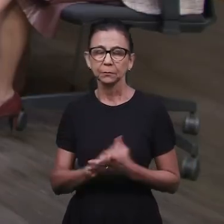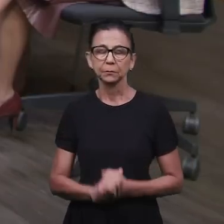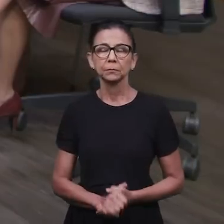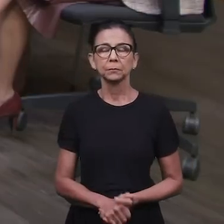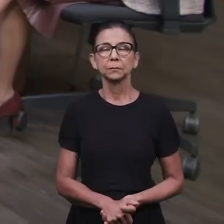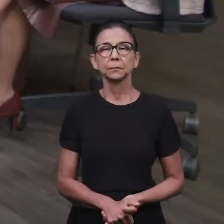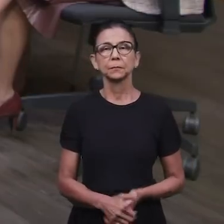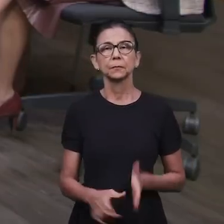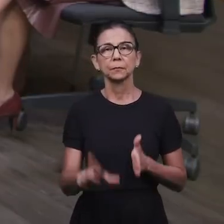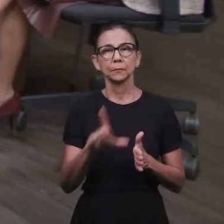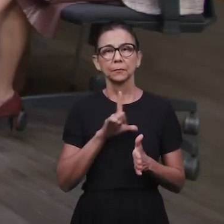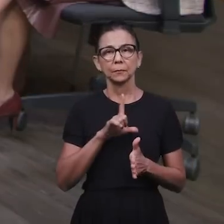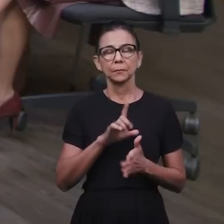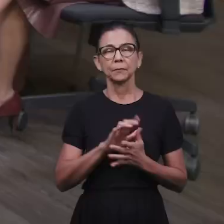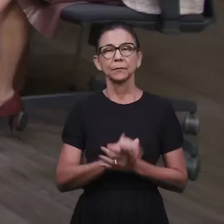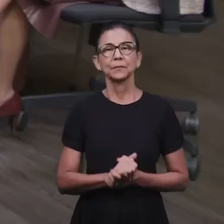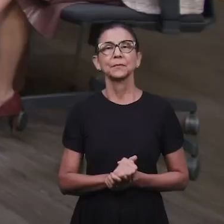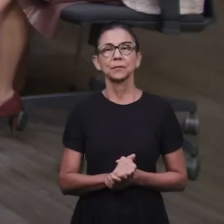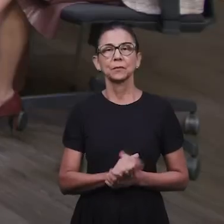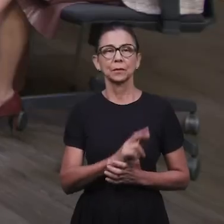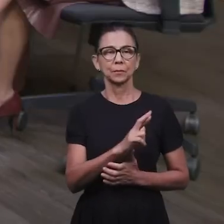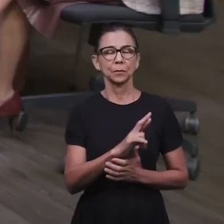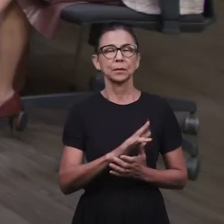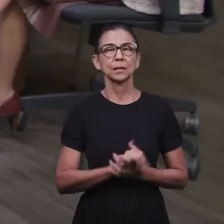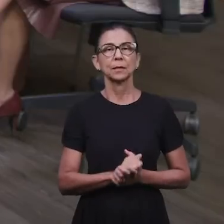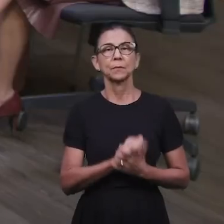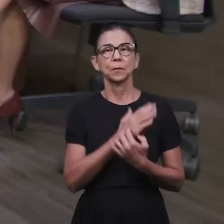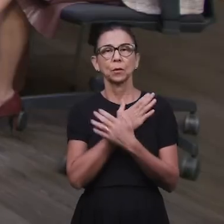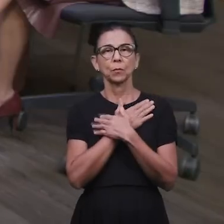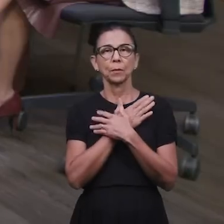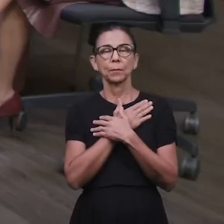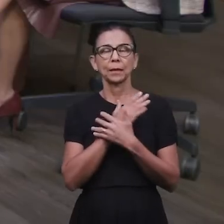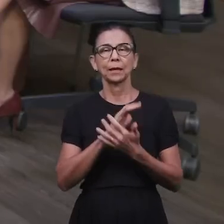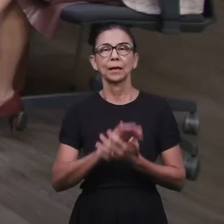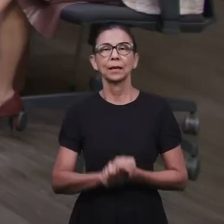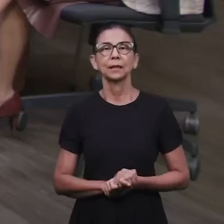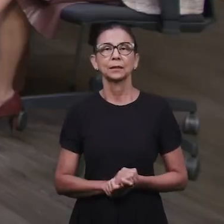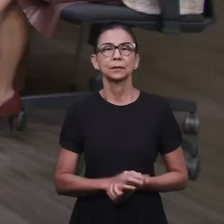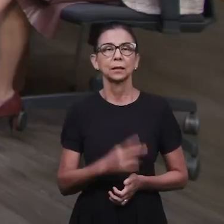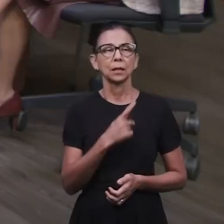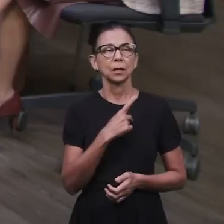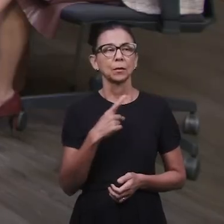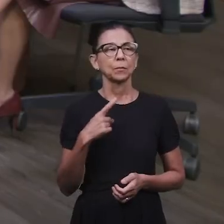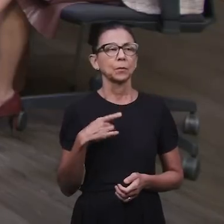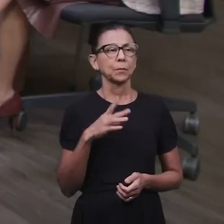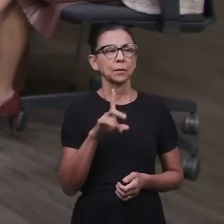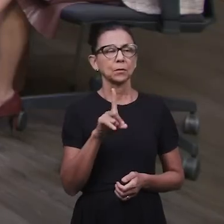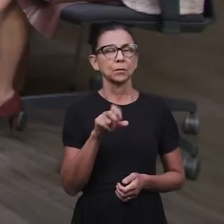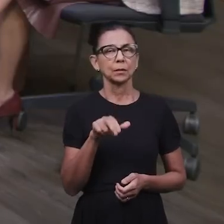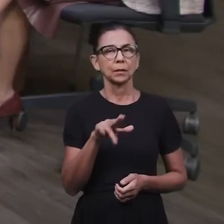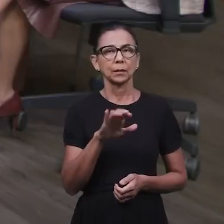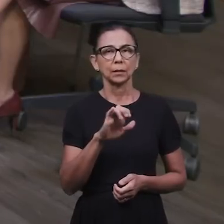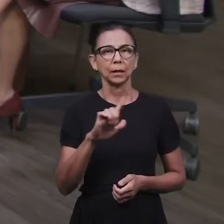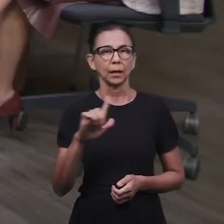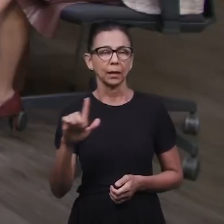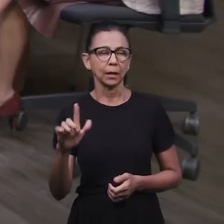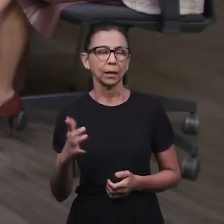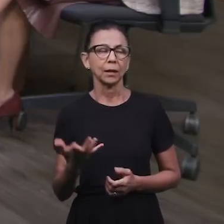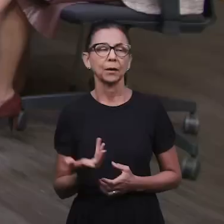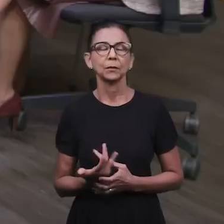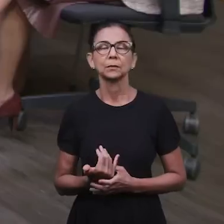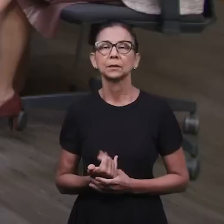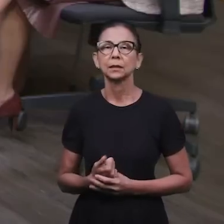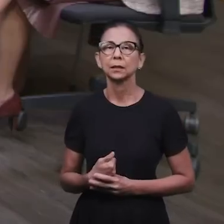Aribiri 2, né? E é uma bênção ter os irmãos aqui conosco. Mas, Juliana, sim, é